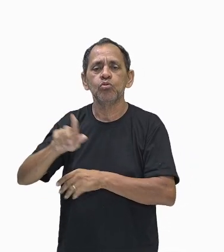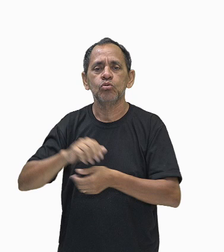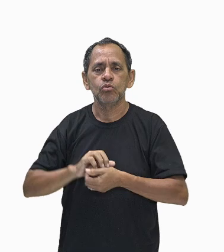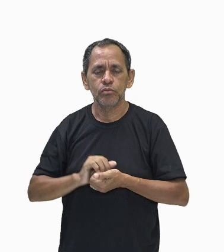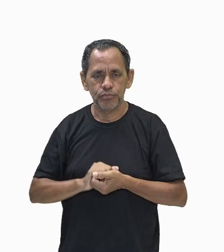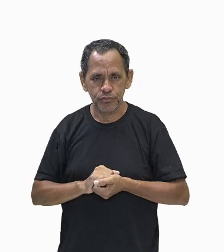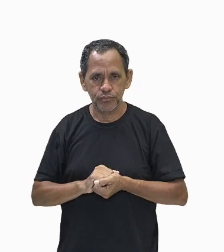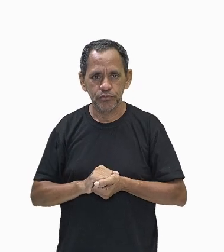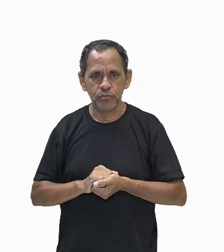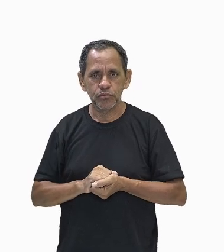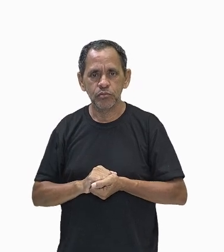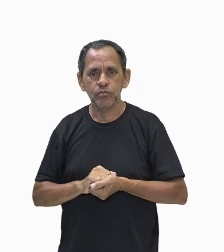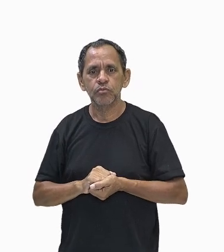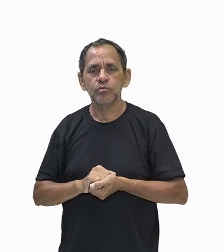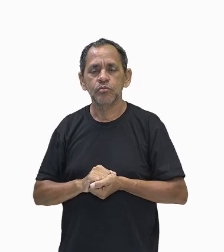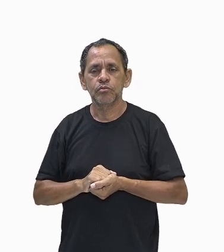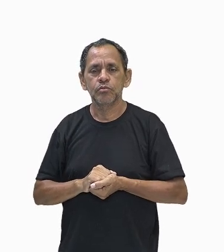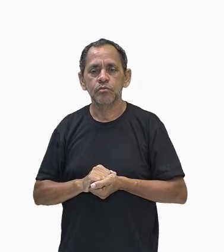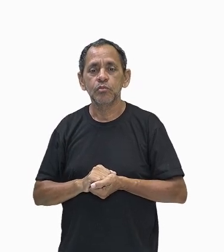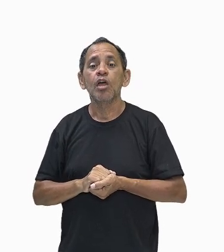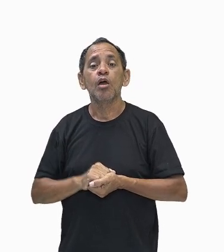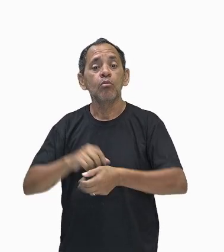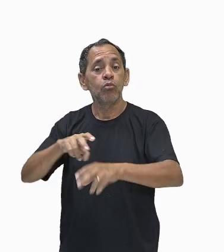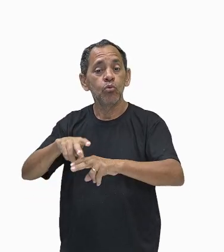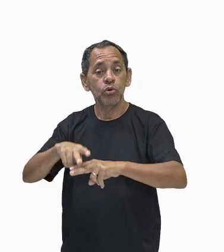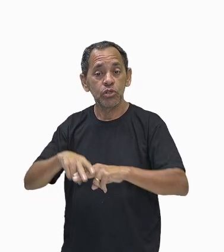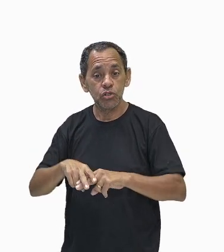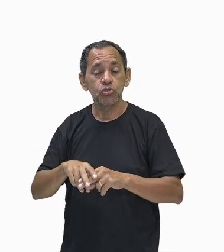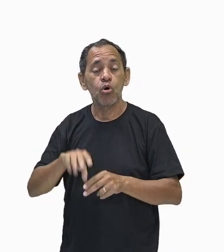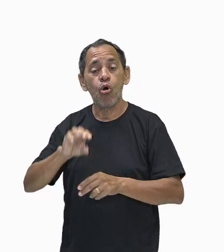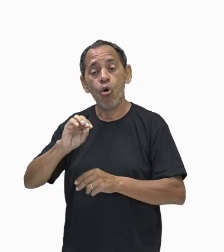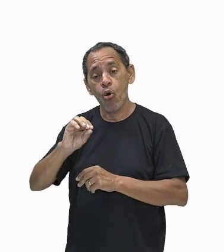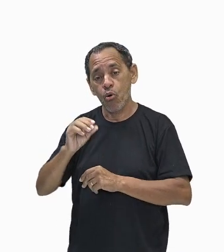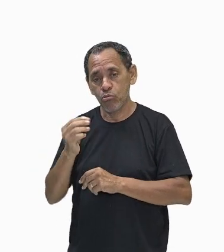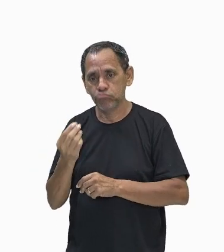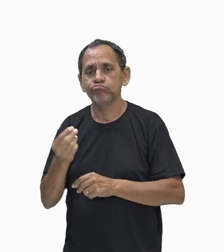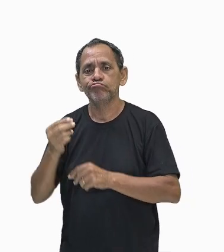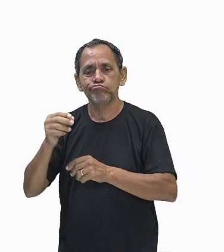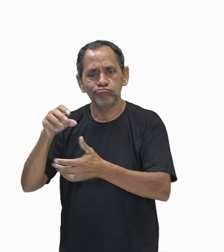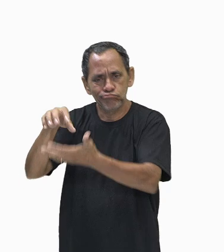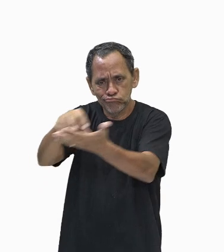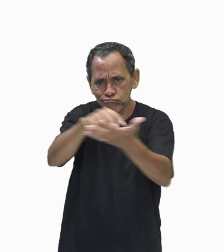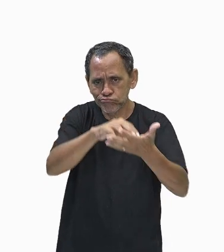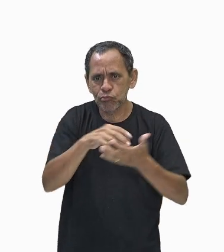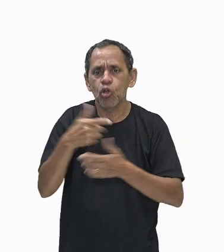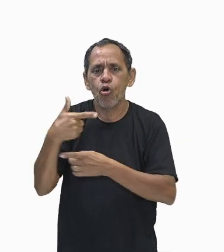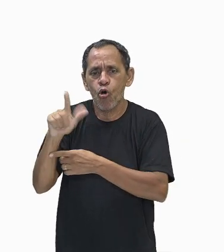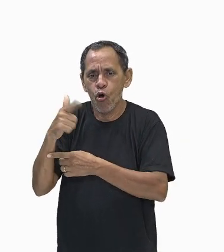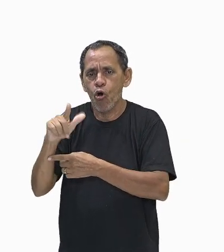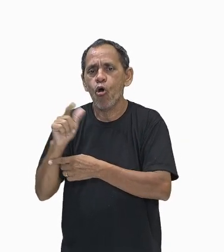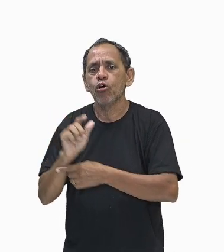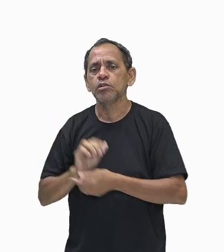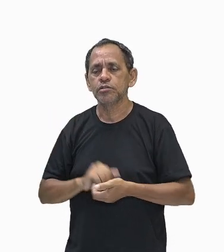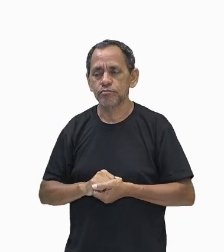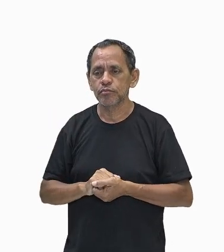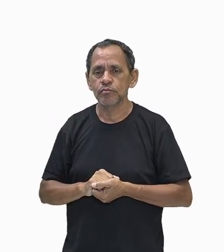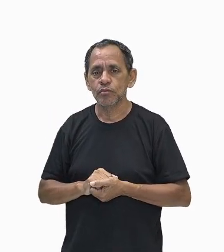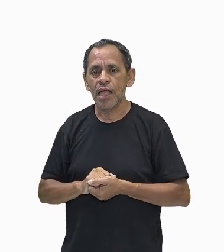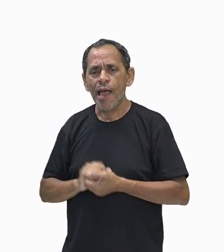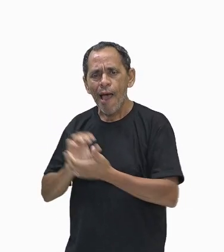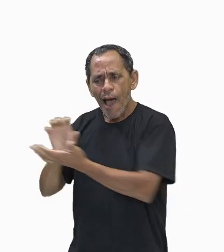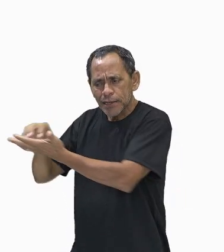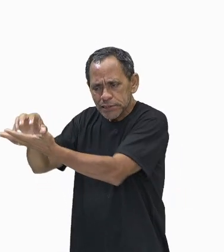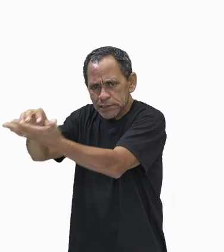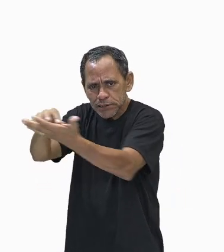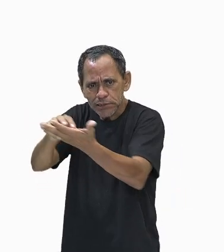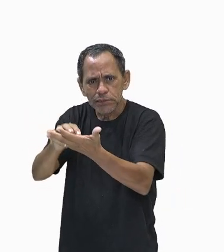Atenas e outras cidades continuaram a lutar. As cidades que ainda estavam mobilizadas contra os